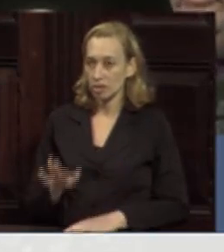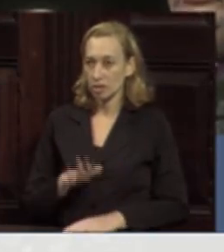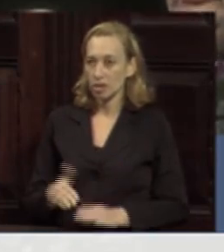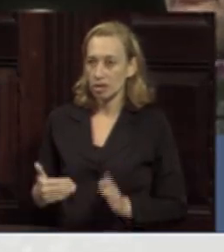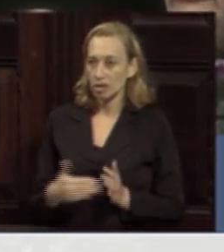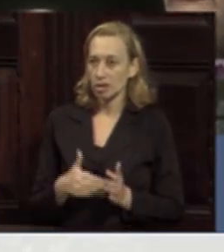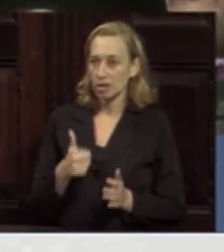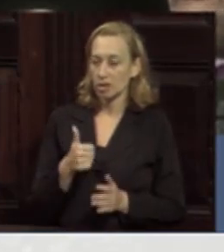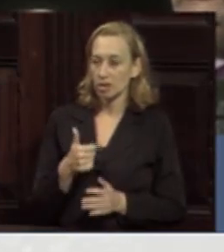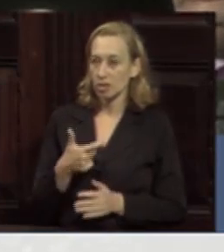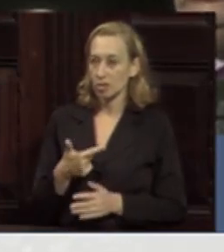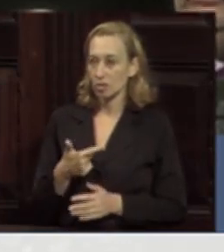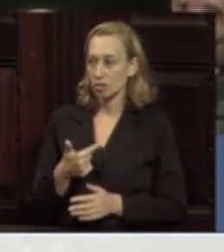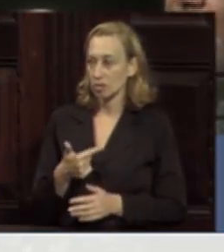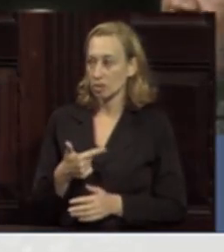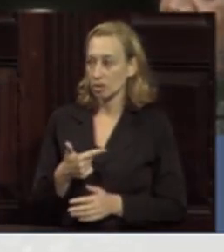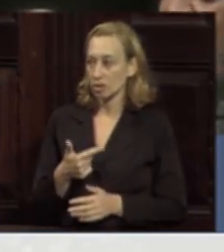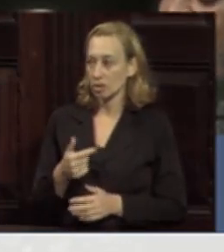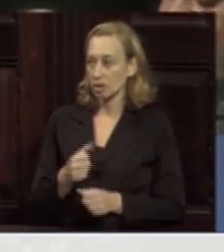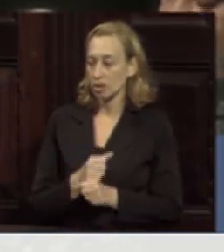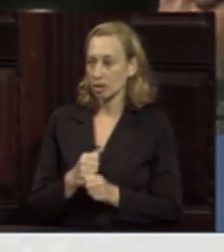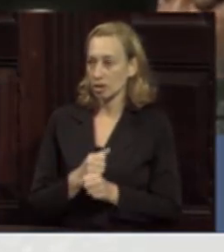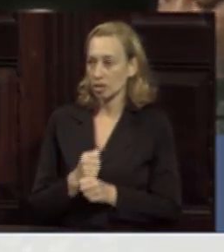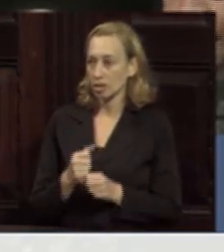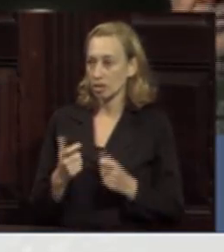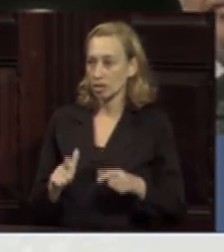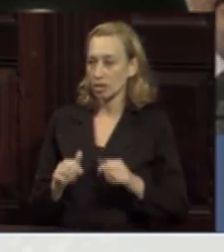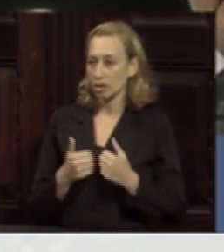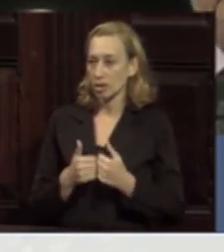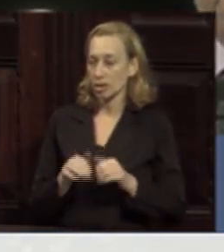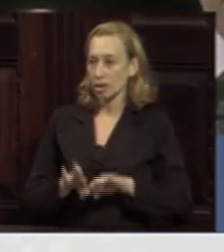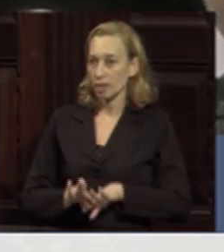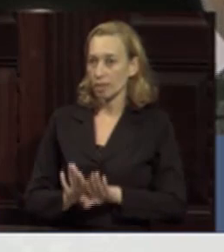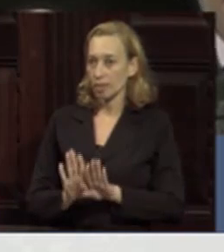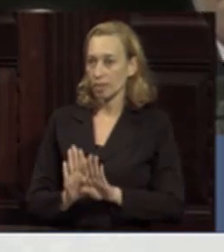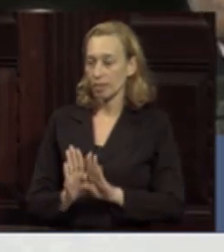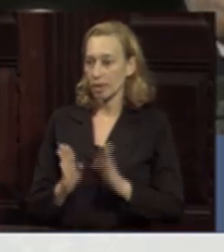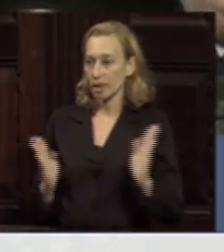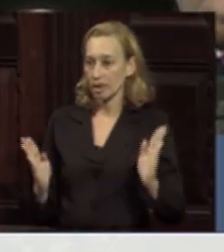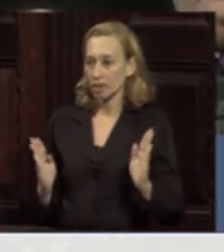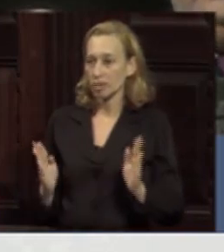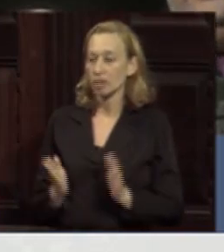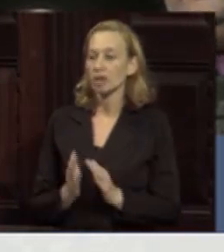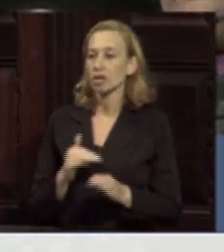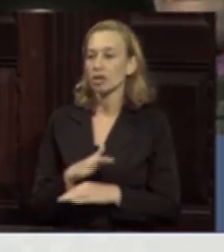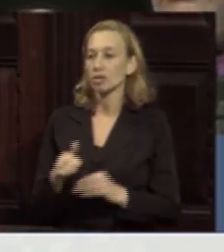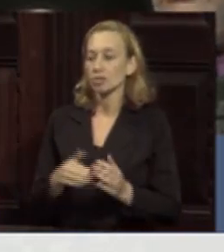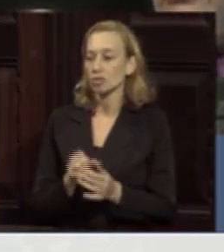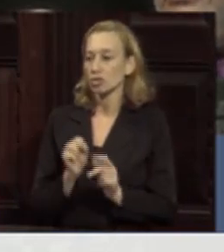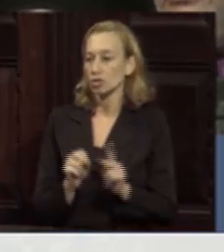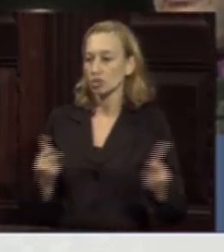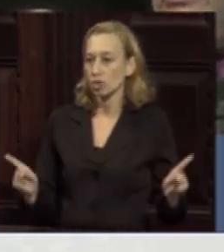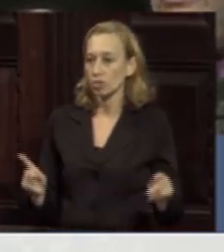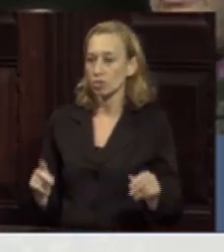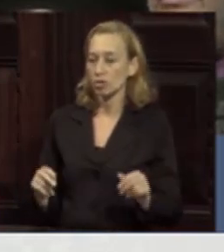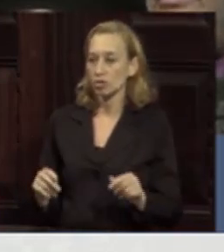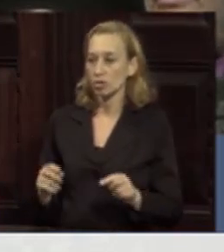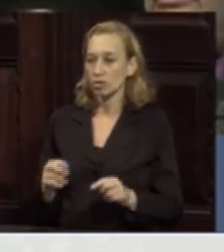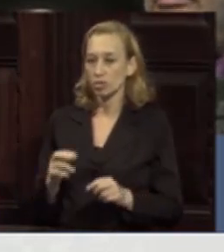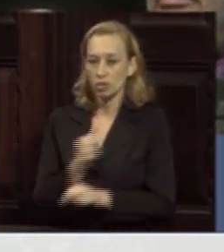em eventos públicos realizados em locais abertos no âmbito do Estado do Rio de Janeiro. Em discussão. Não havendo quem queira